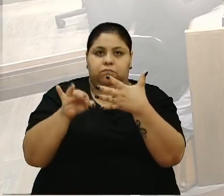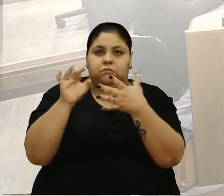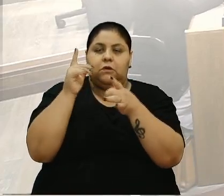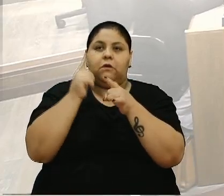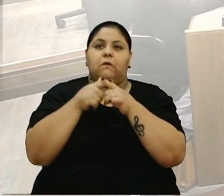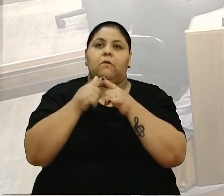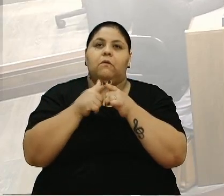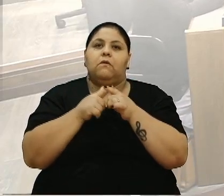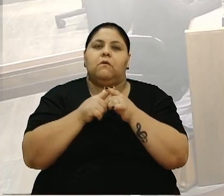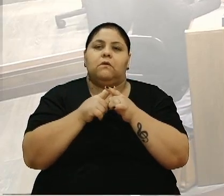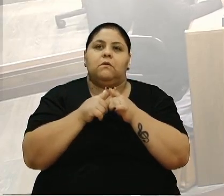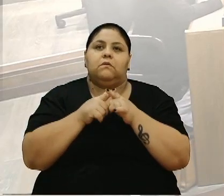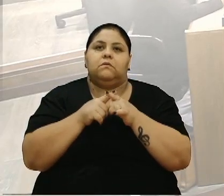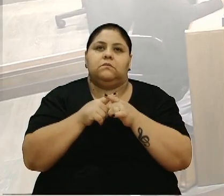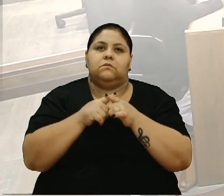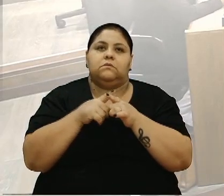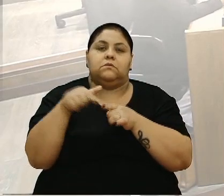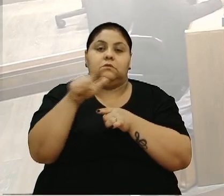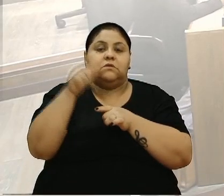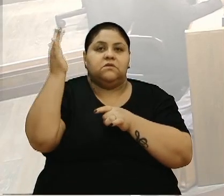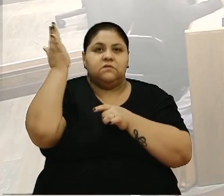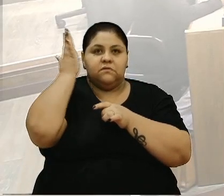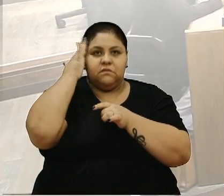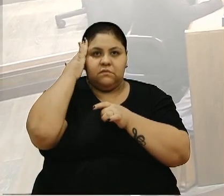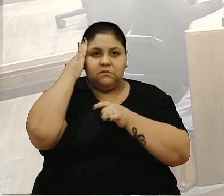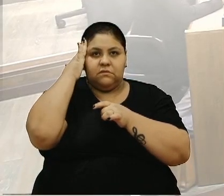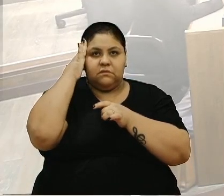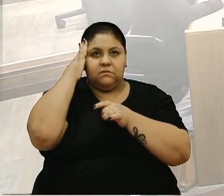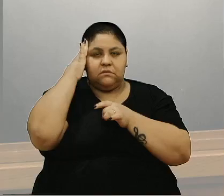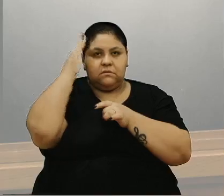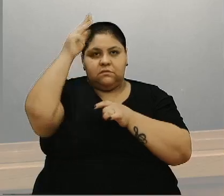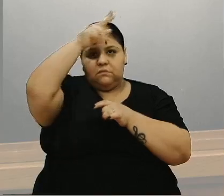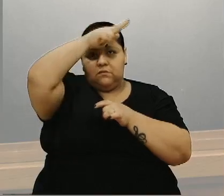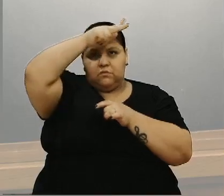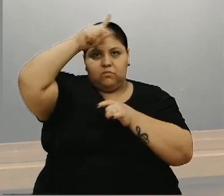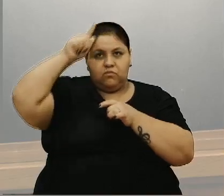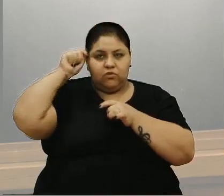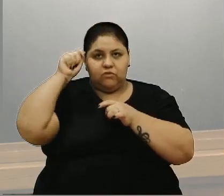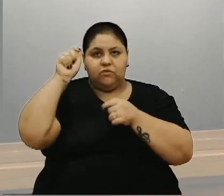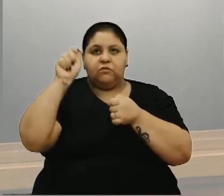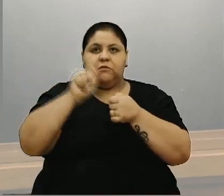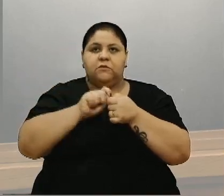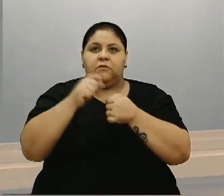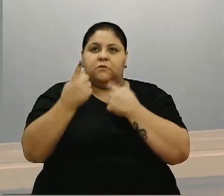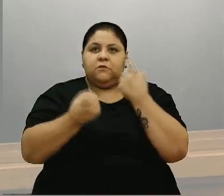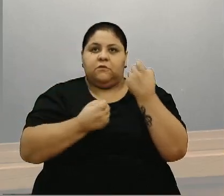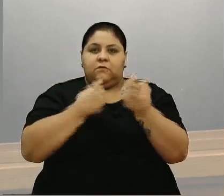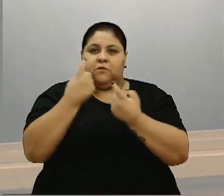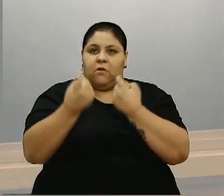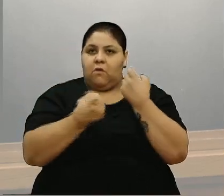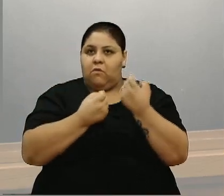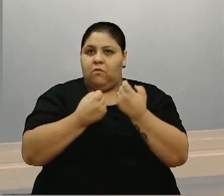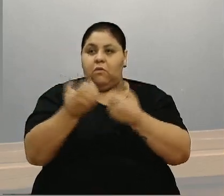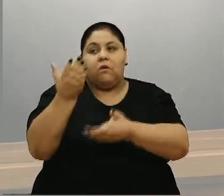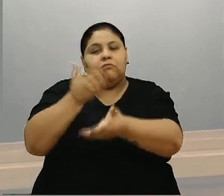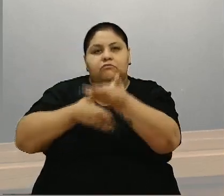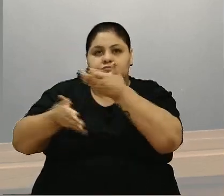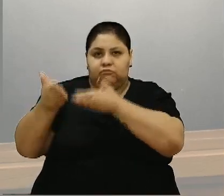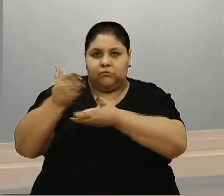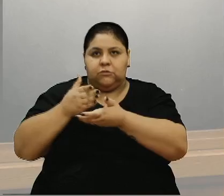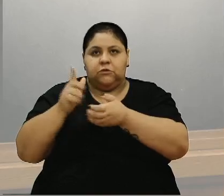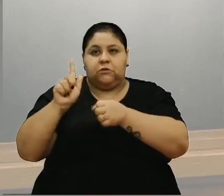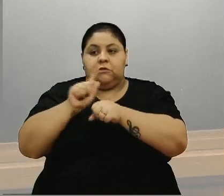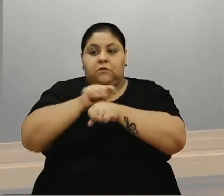porque nós sabemos que o município tem feito alguns mutirões, própria Galópolis,